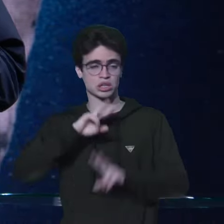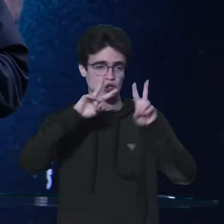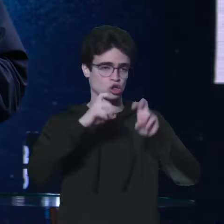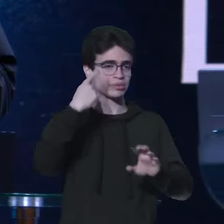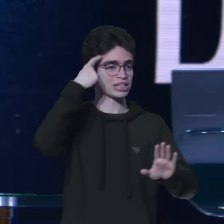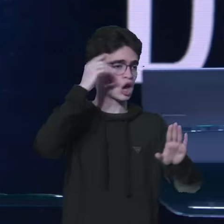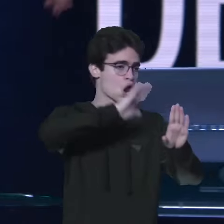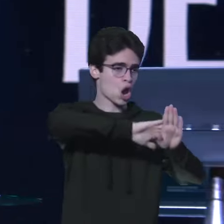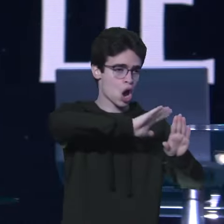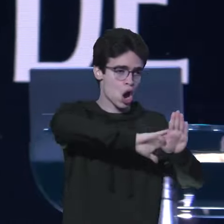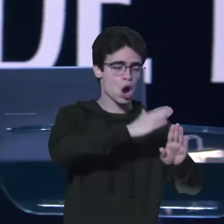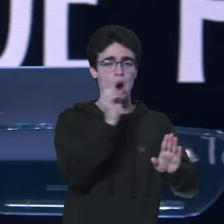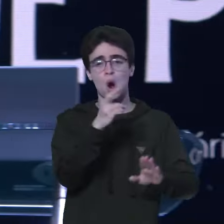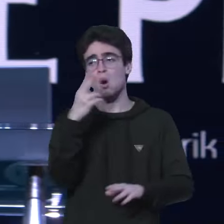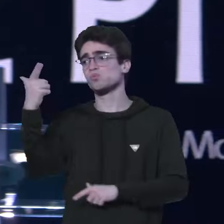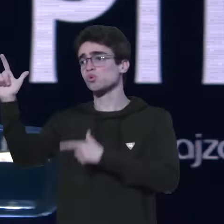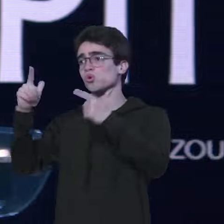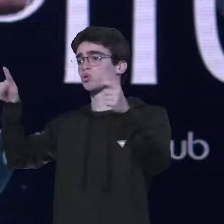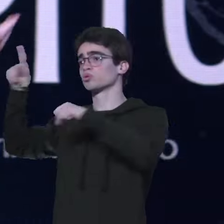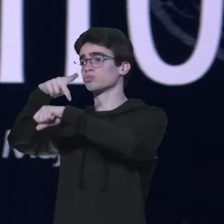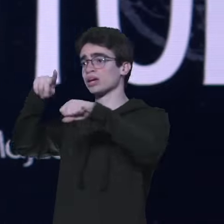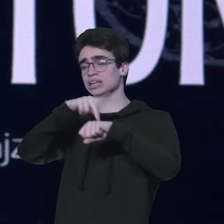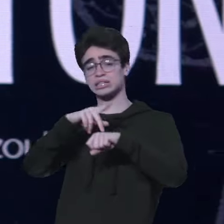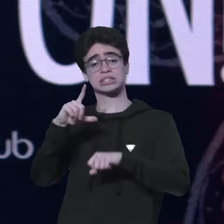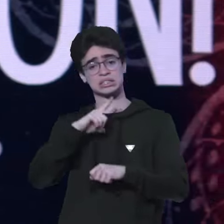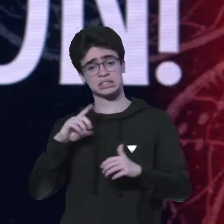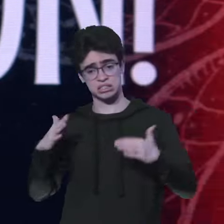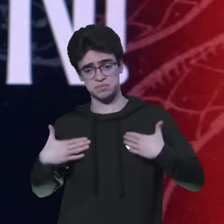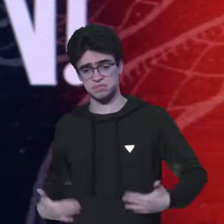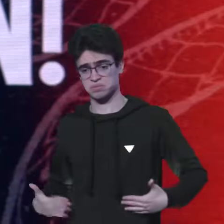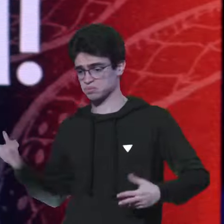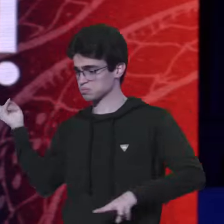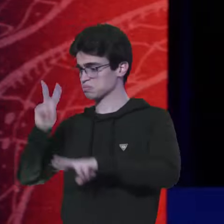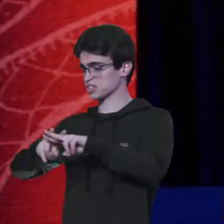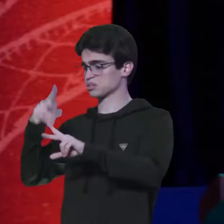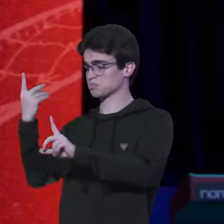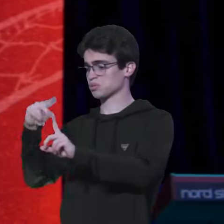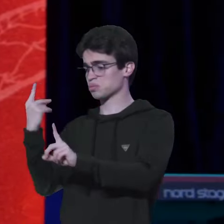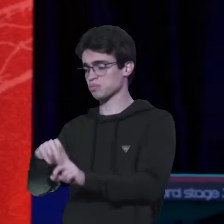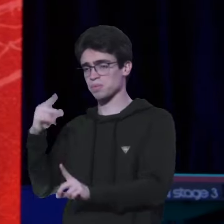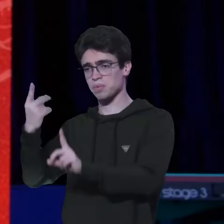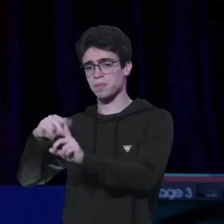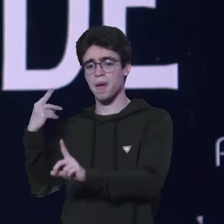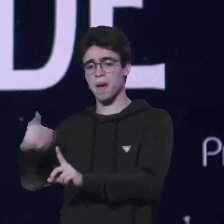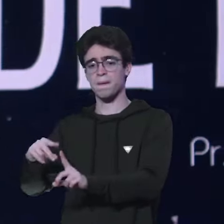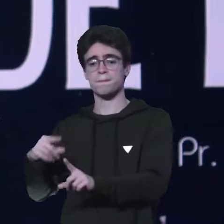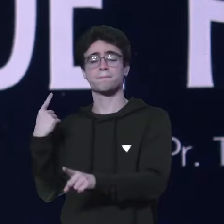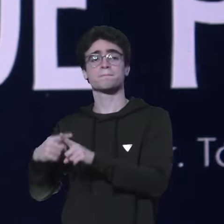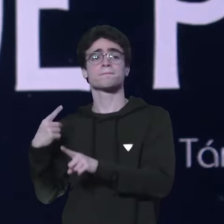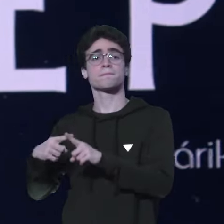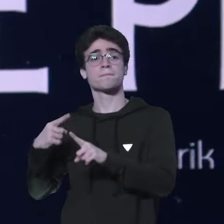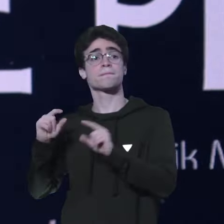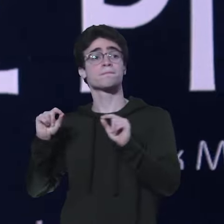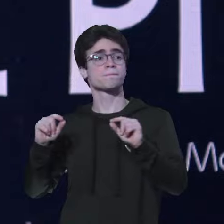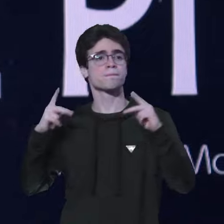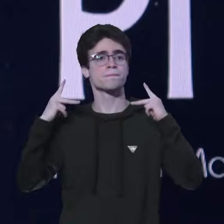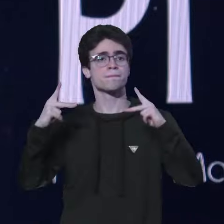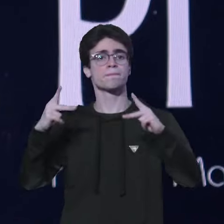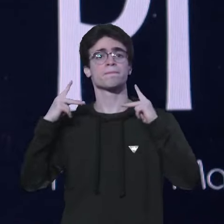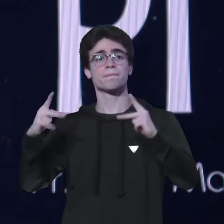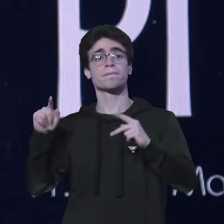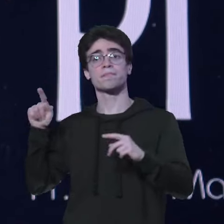seja, em outros países sendo perseguidos fisicamente por pregar o Evangelho, por pregar contra esse reino que